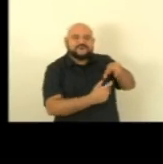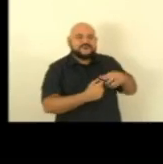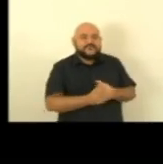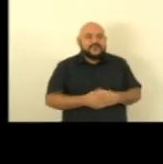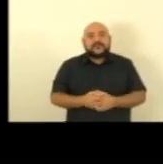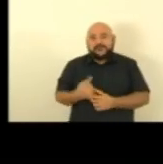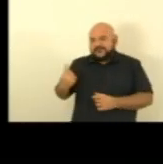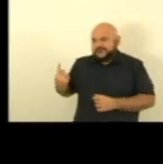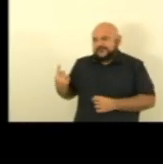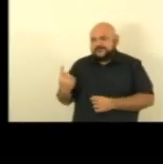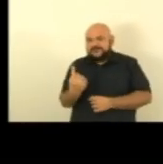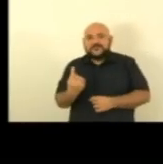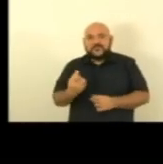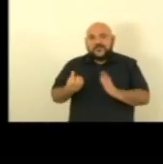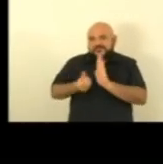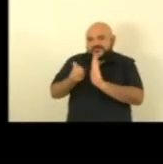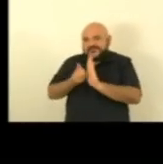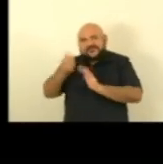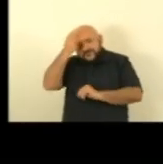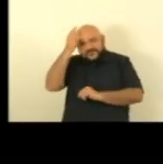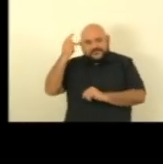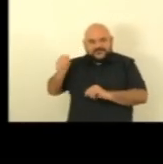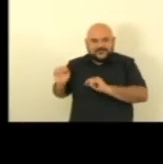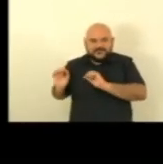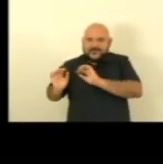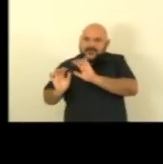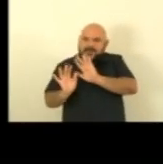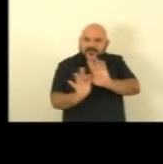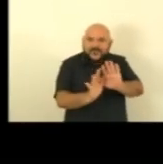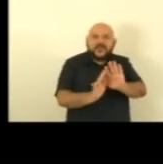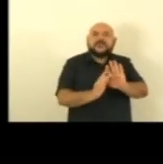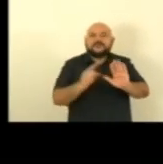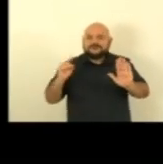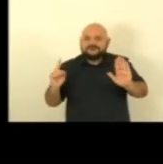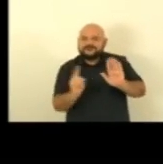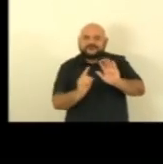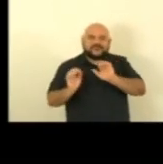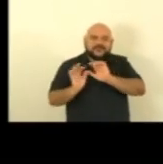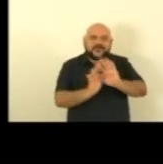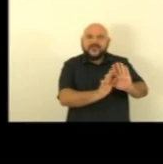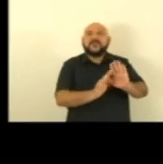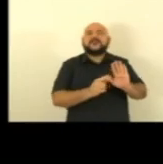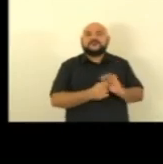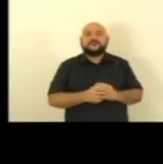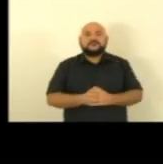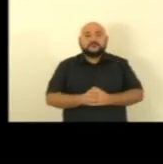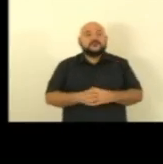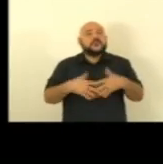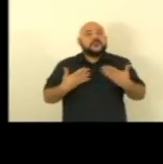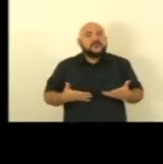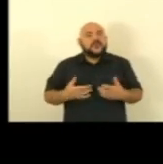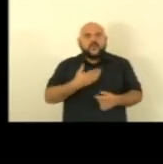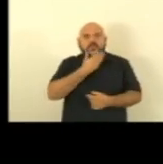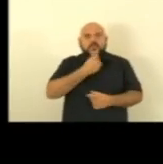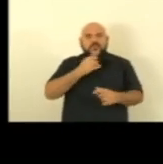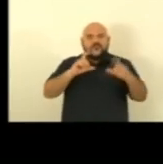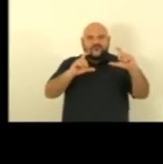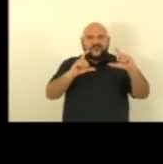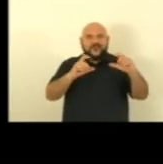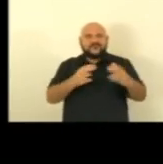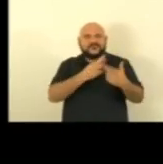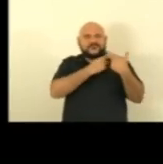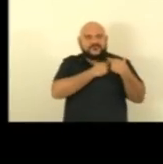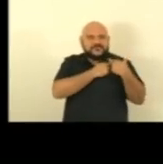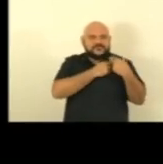cena deles em volta de Adriano e ele sai por uma outra porta. Ele então, o fotógrafo, levanta o capacete